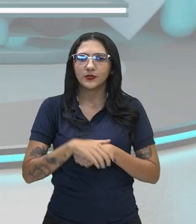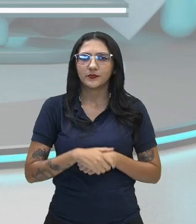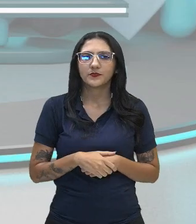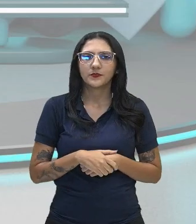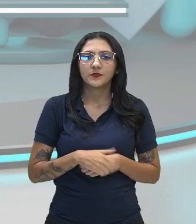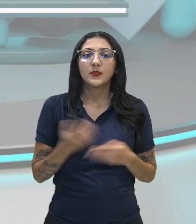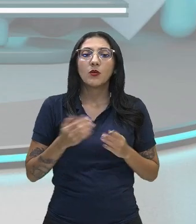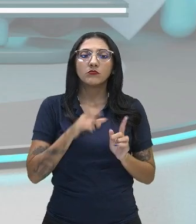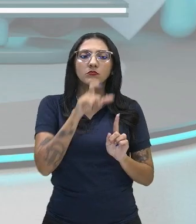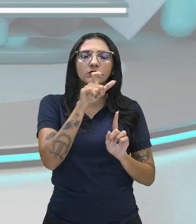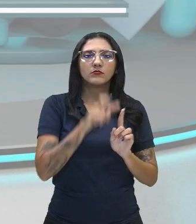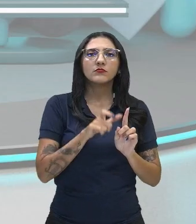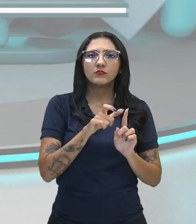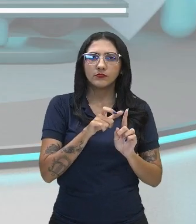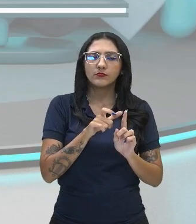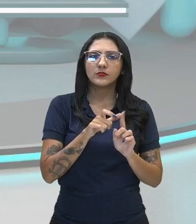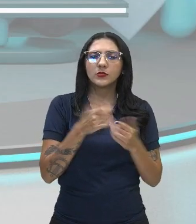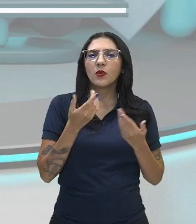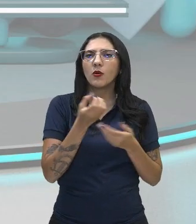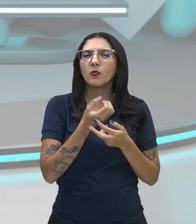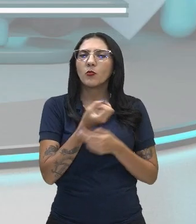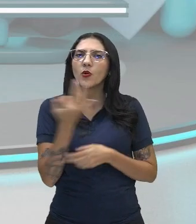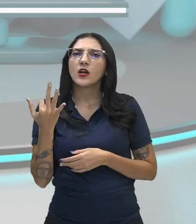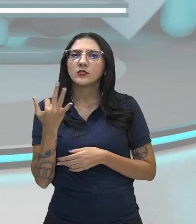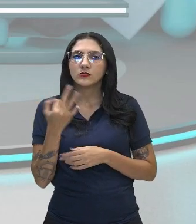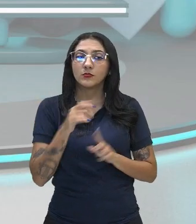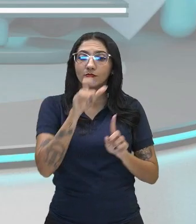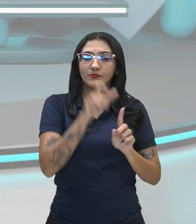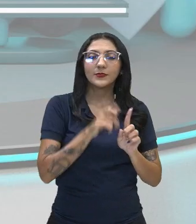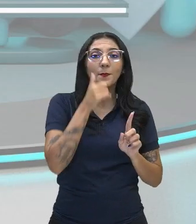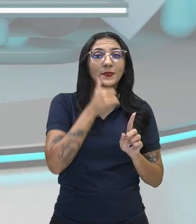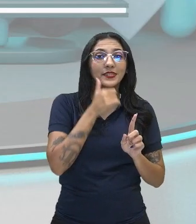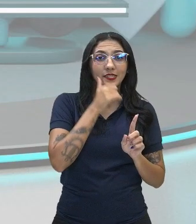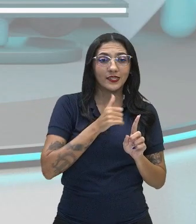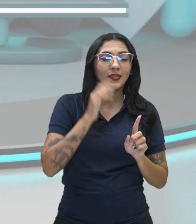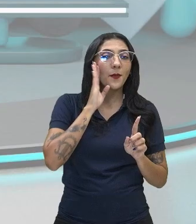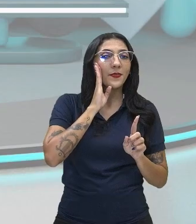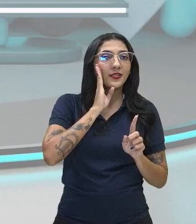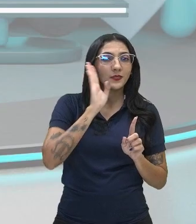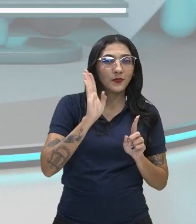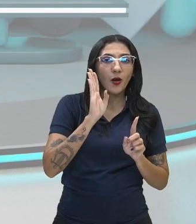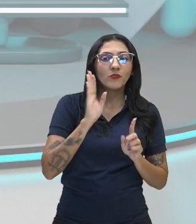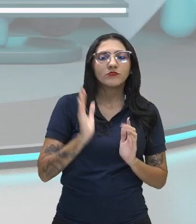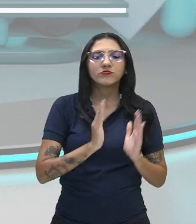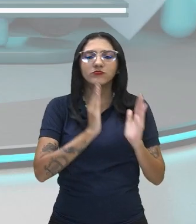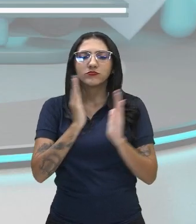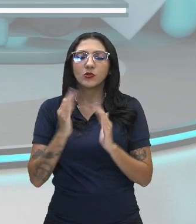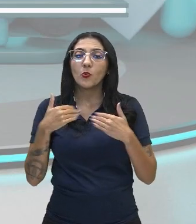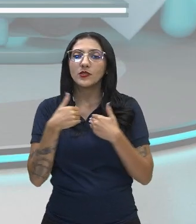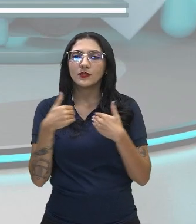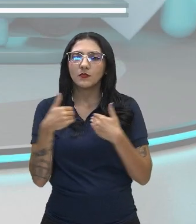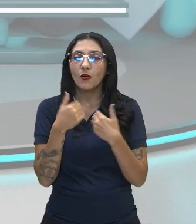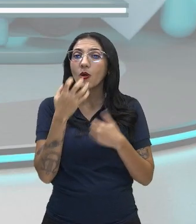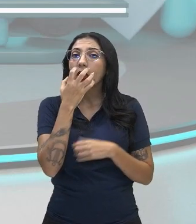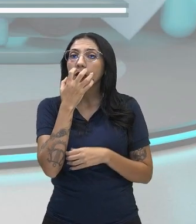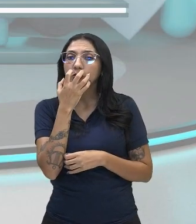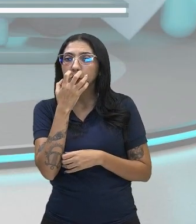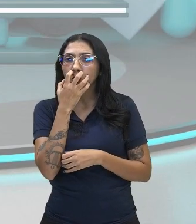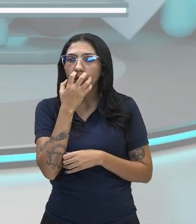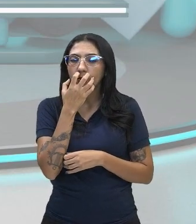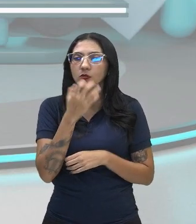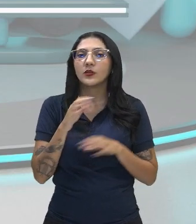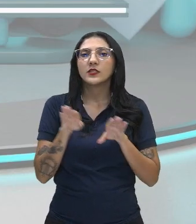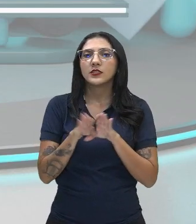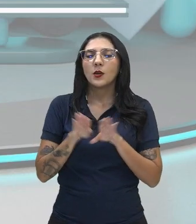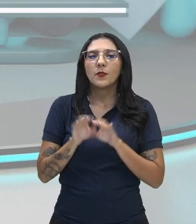é a personagem principal e o cachorrinho é o personagem secundário que vai desencadear toda a trama